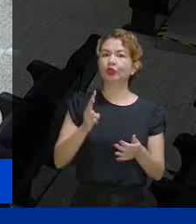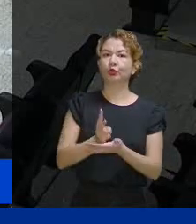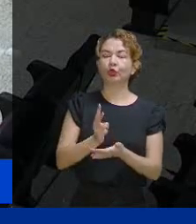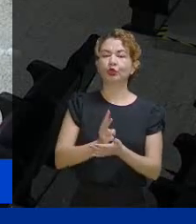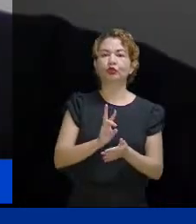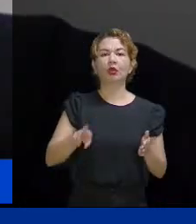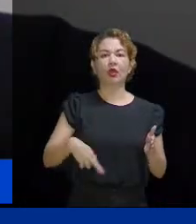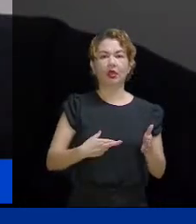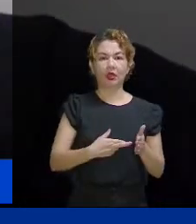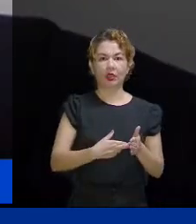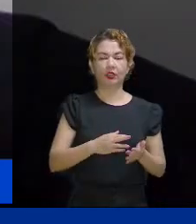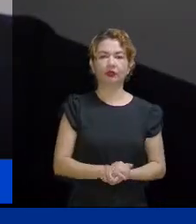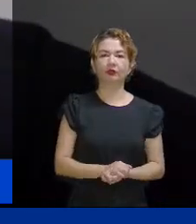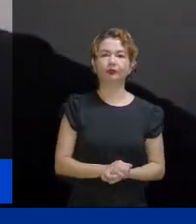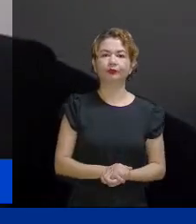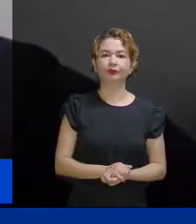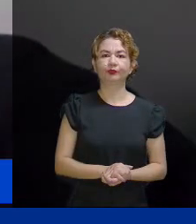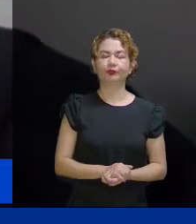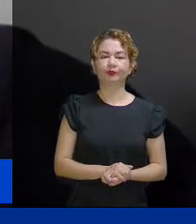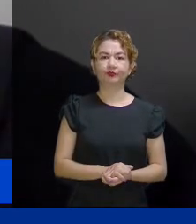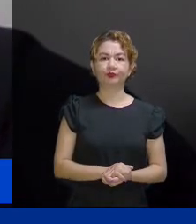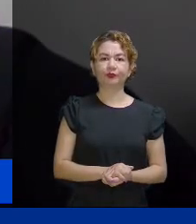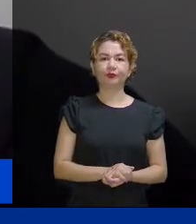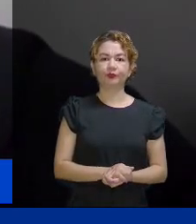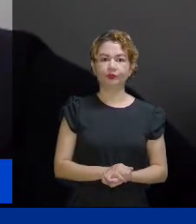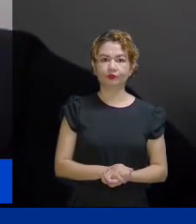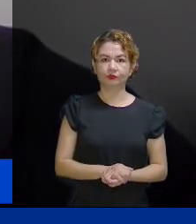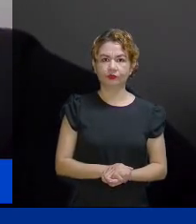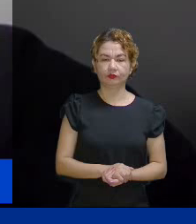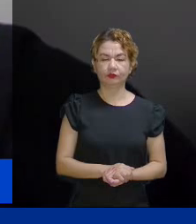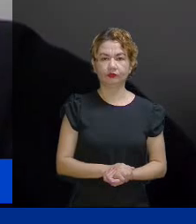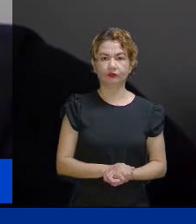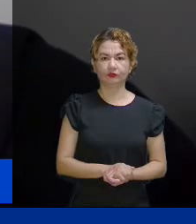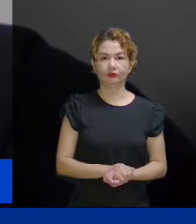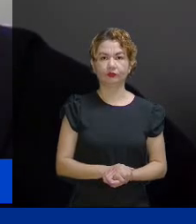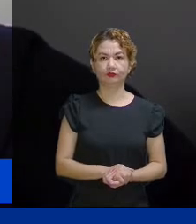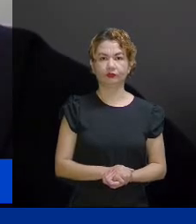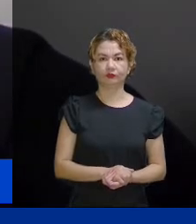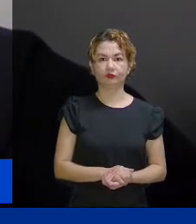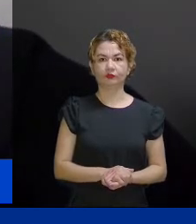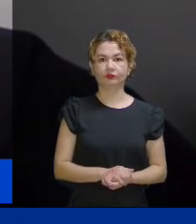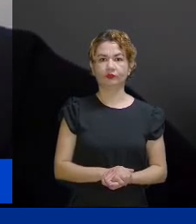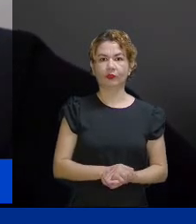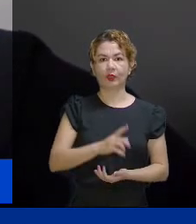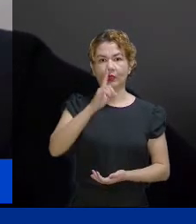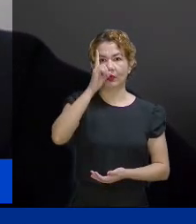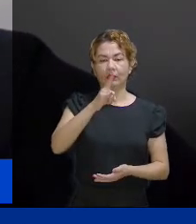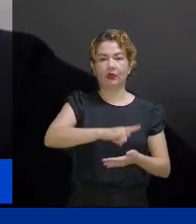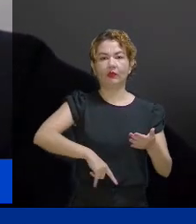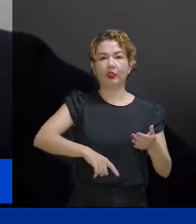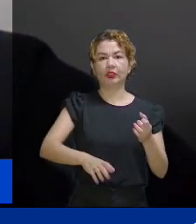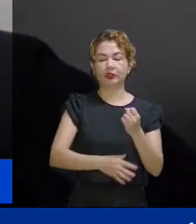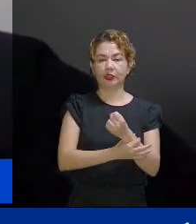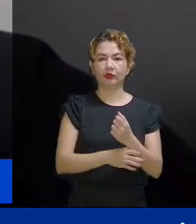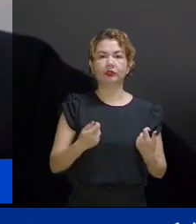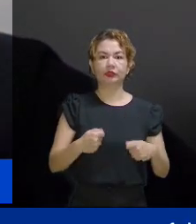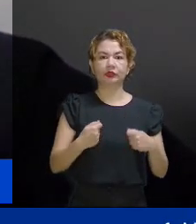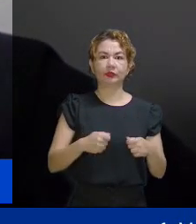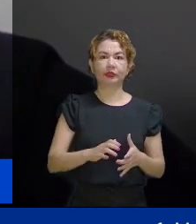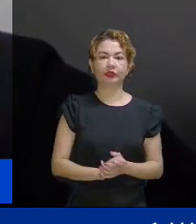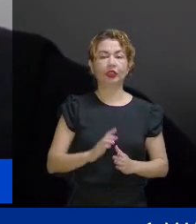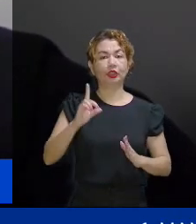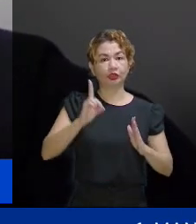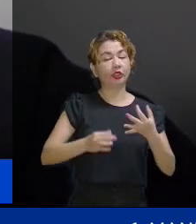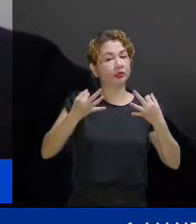excelência. Senhor presidente, eminentes pares, E a mente virtual, o juiz. o mandado de Rivaldo segurança Valente. exige a existência de direito líquido